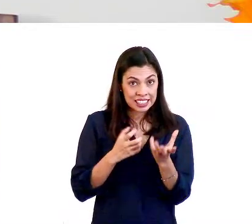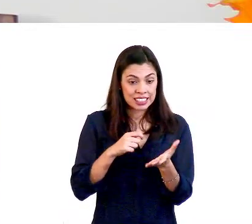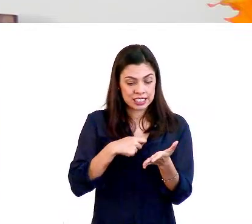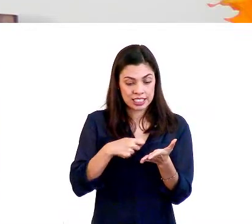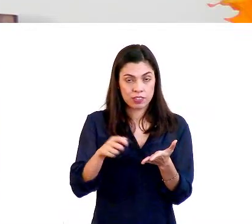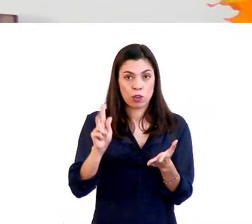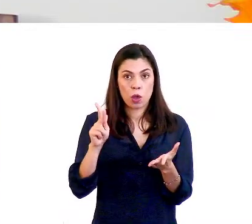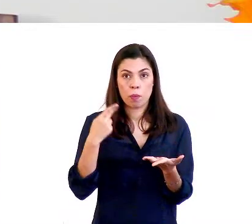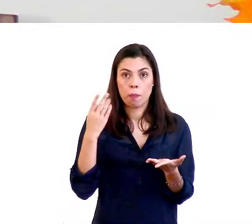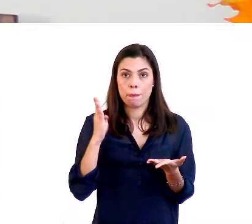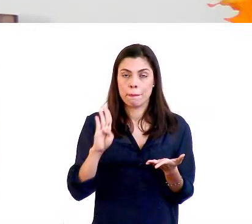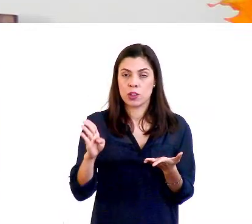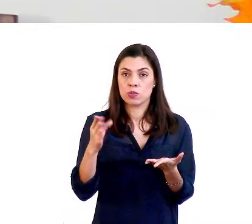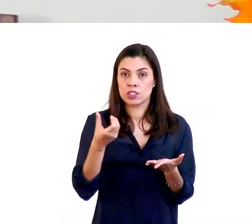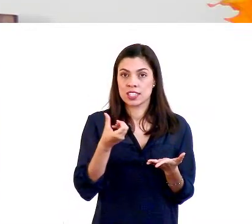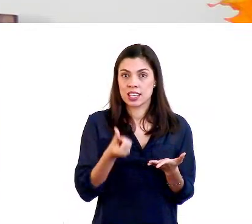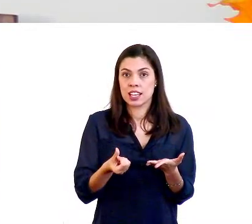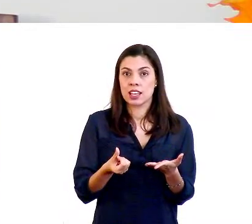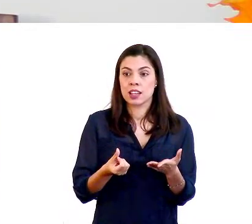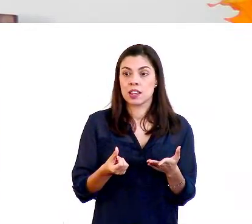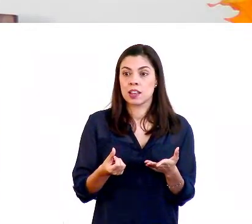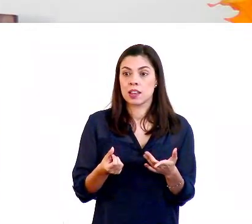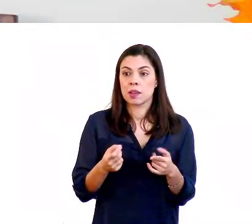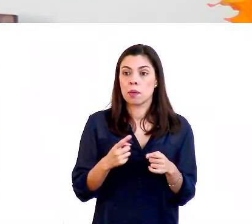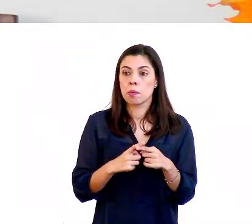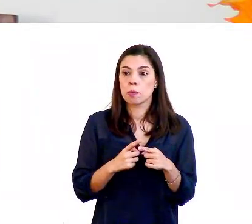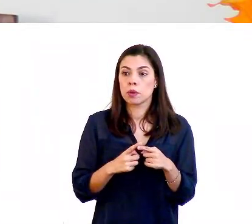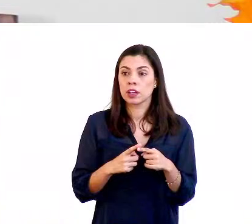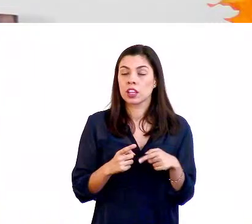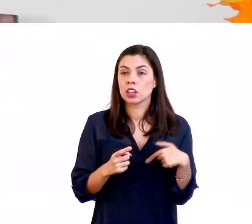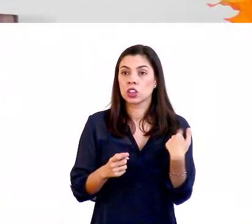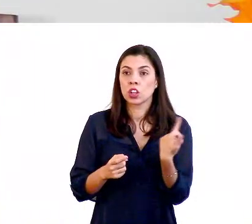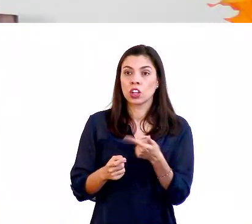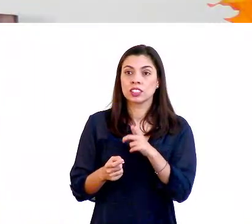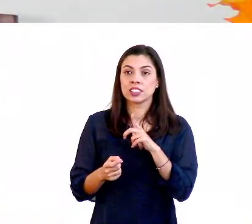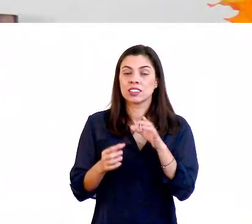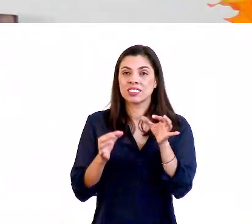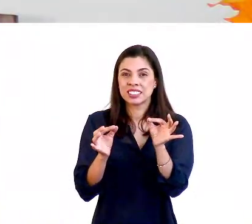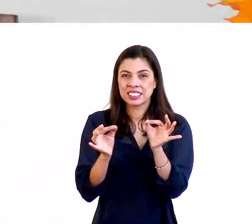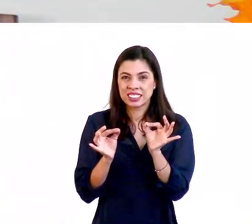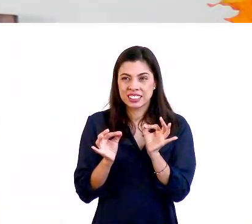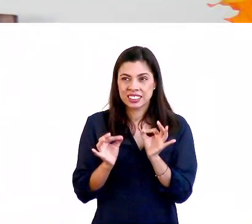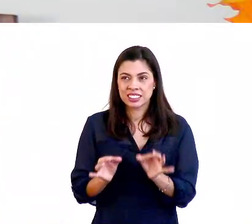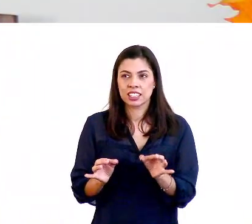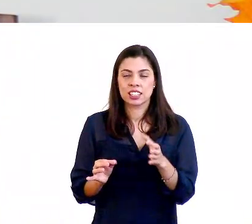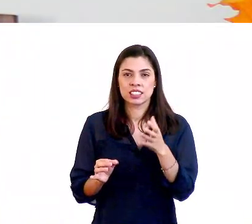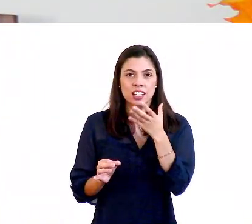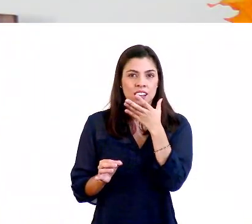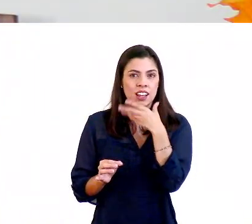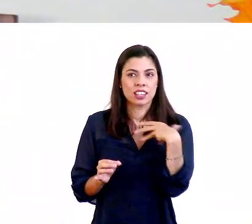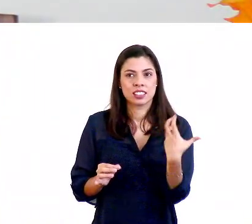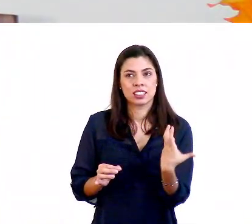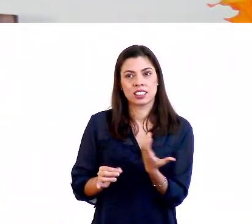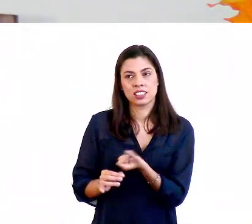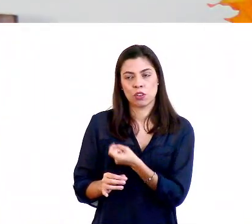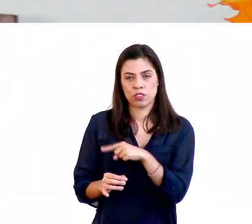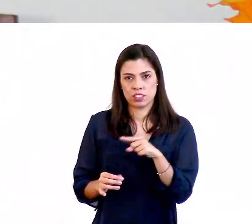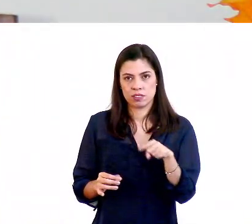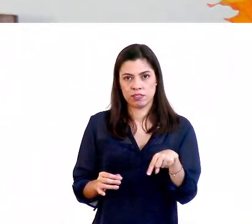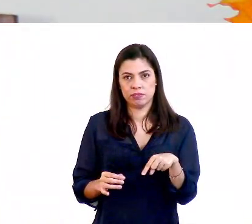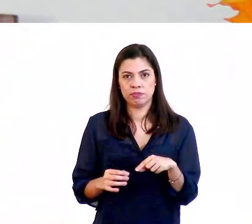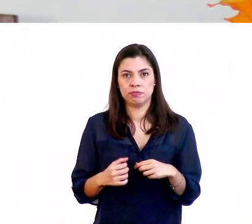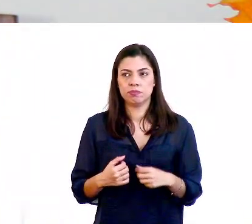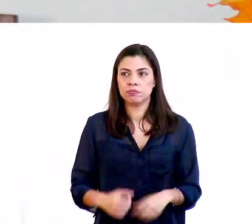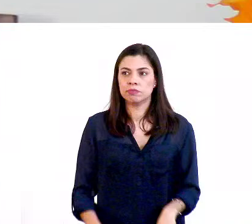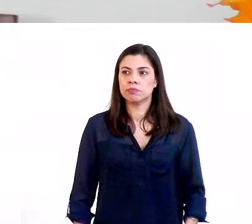salvação, plena certeza da sua esperança. Ao longo da história, os teólogos reformados, especialmente no tempo do